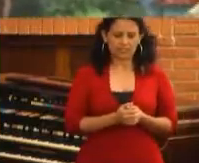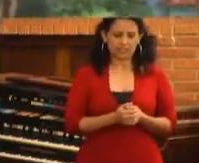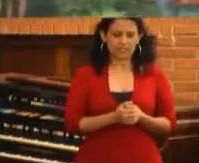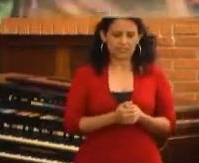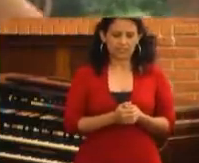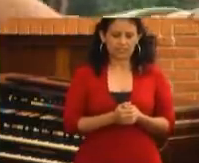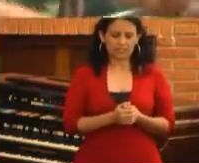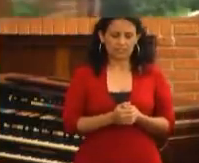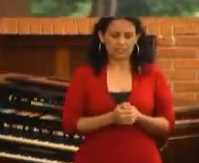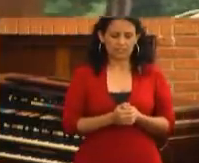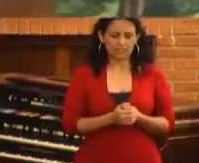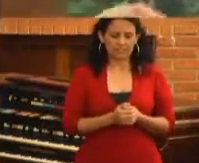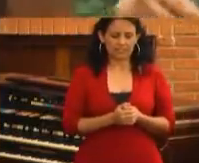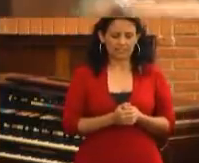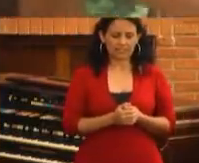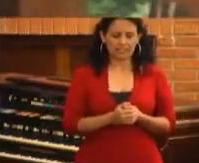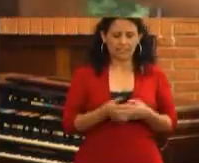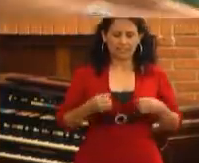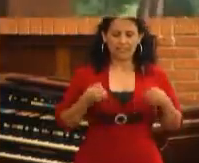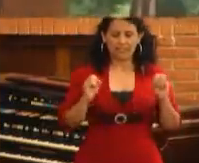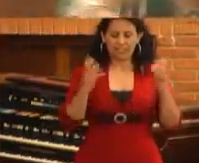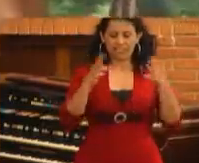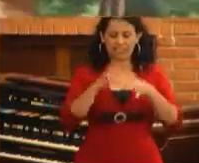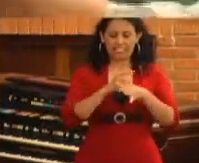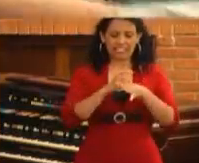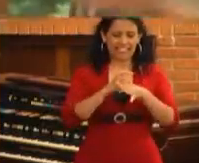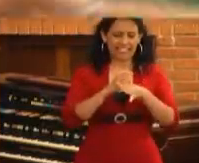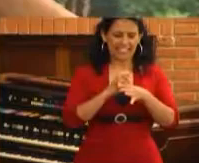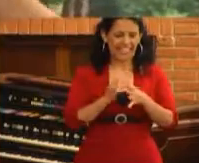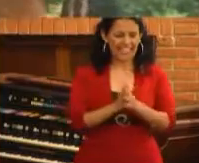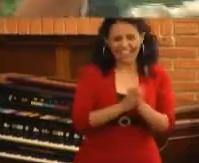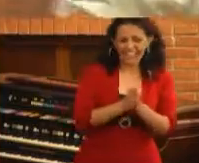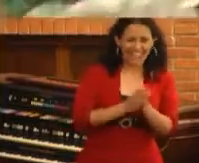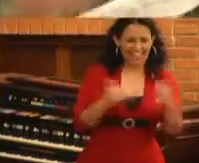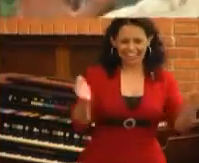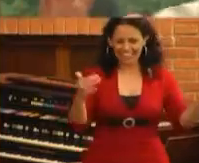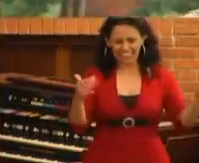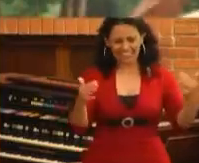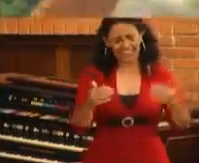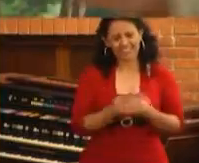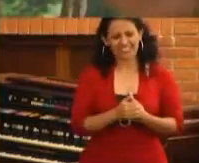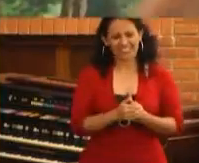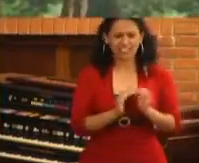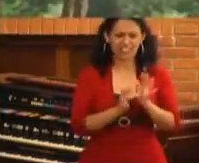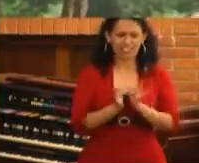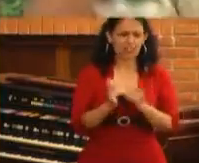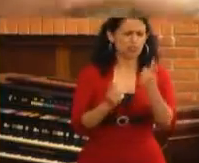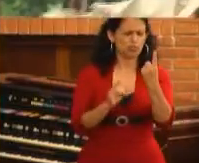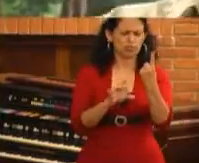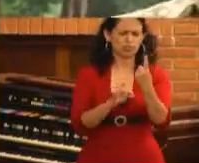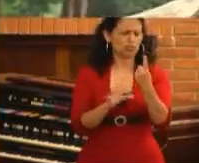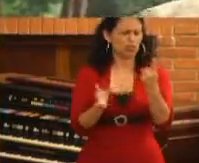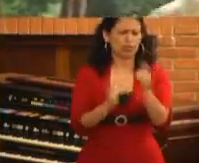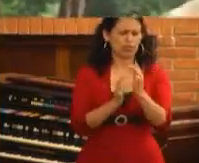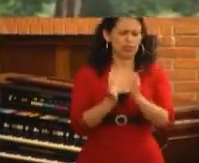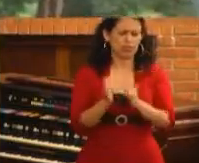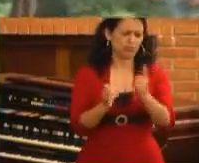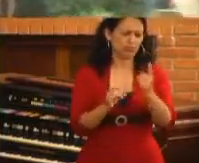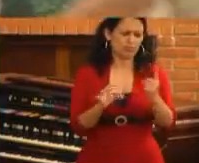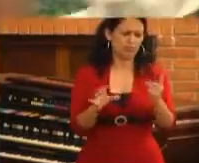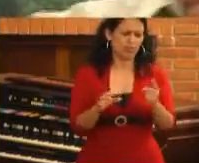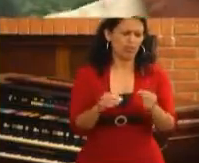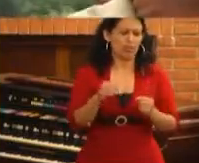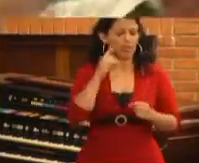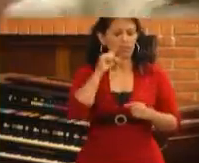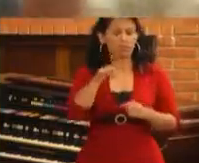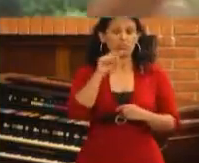dos carniválias, aquela coisa vamos fazer. Jesus é o sol. Então sol dia 25 de dezembro,